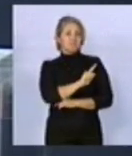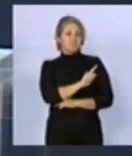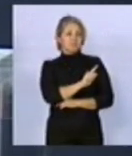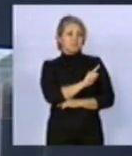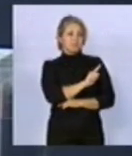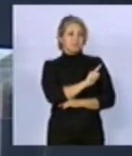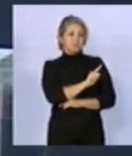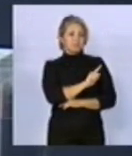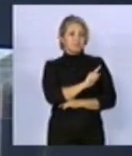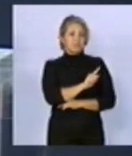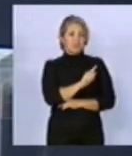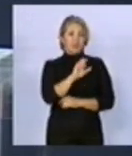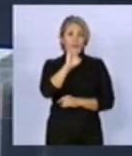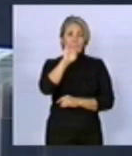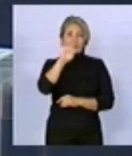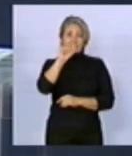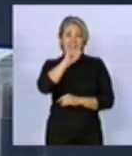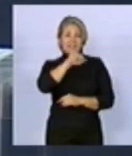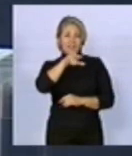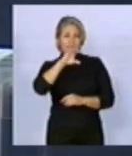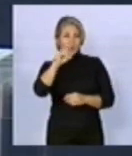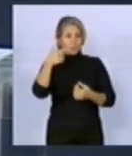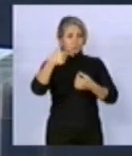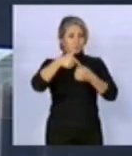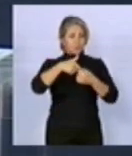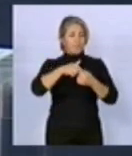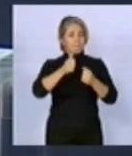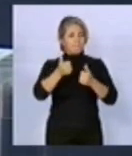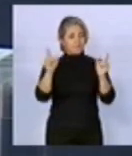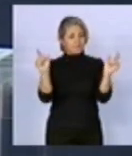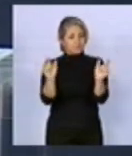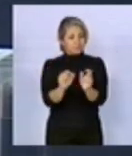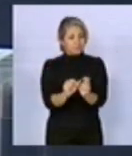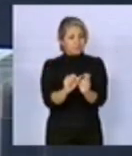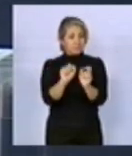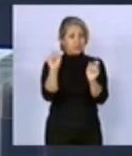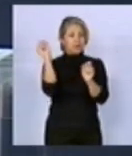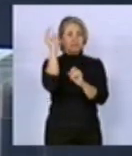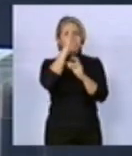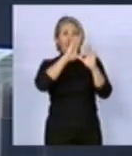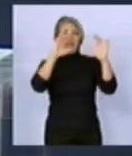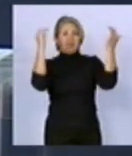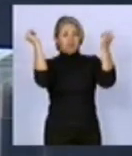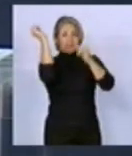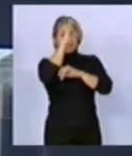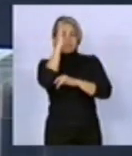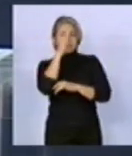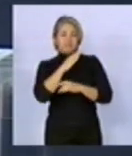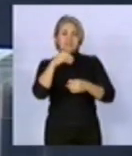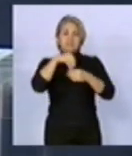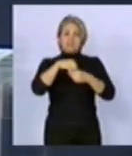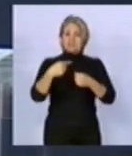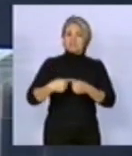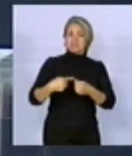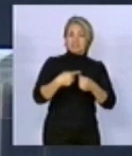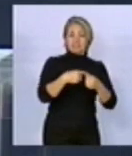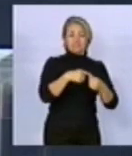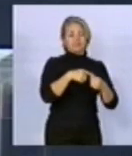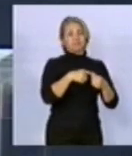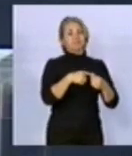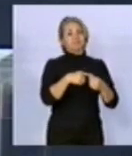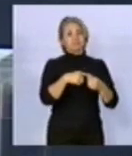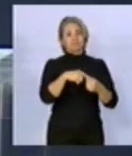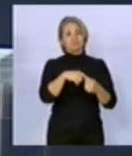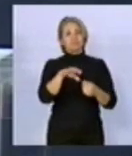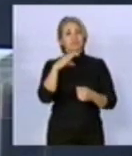o etanol para tocar no a reduzir em 90% da poluição no bairro de copacabana apesar de com isso